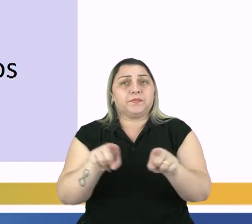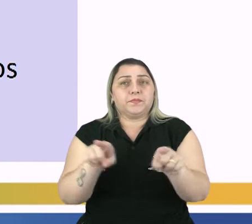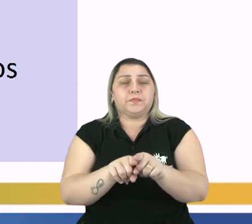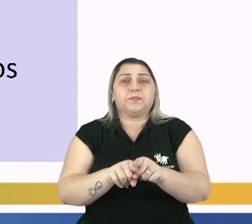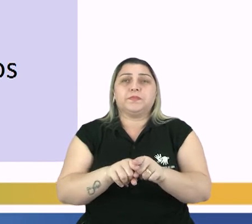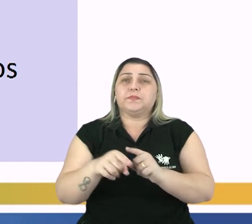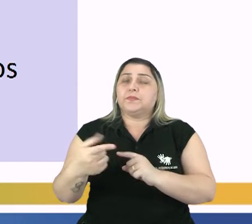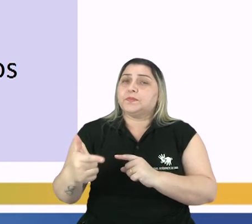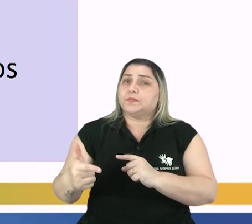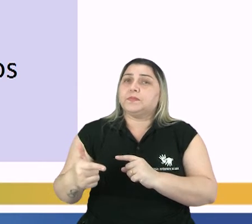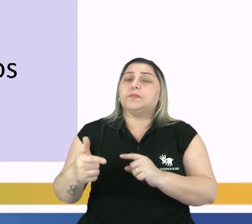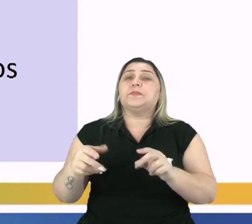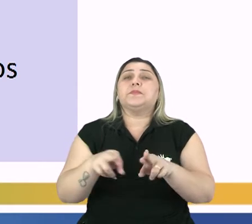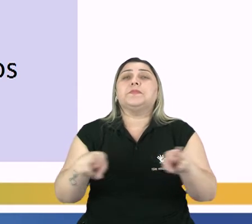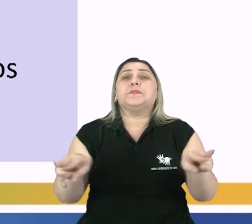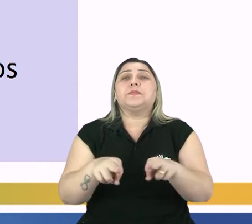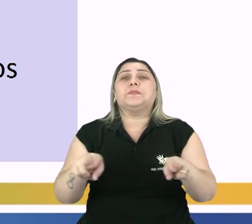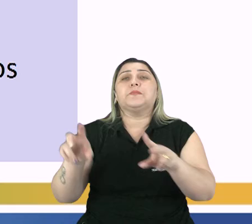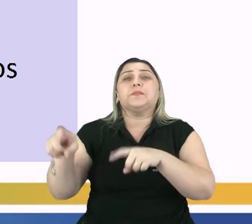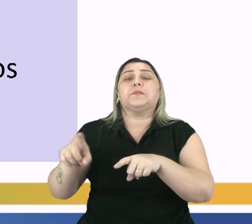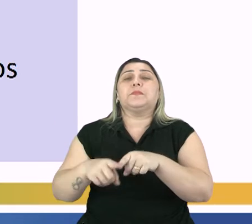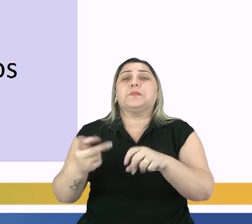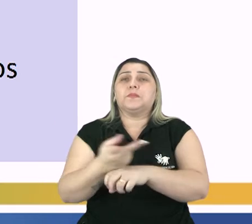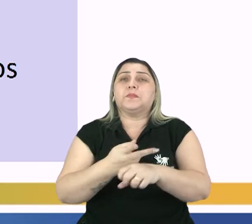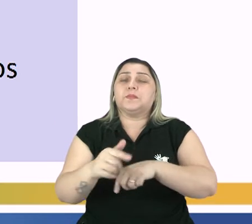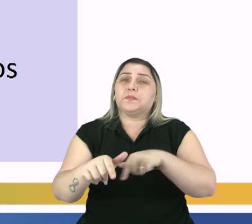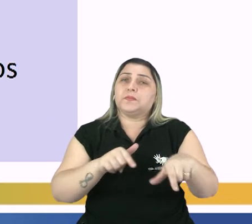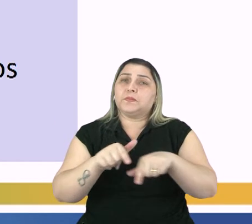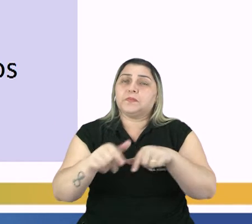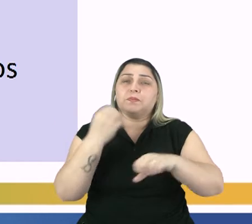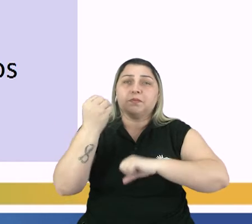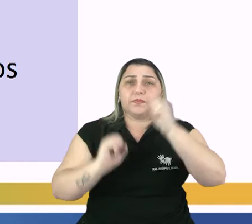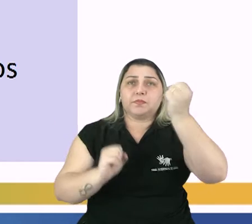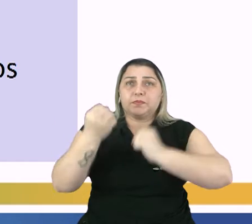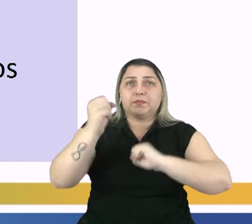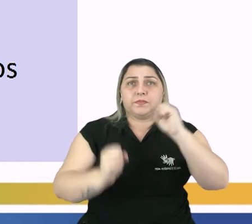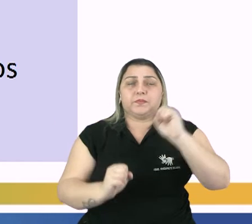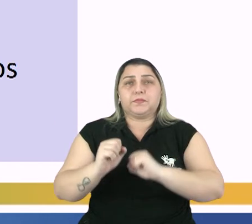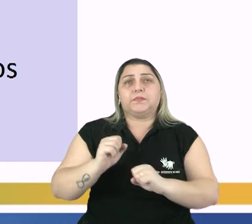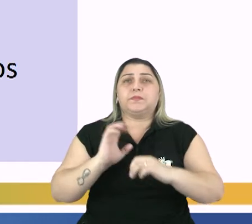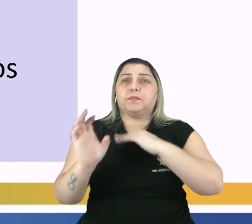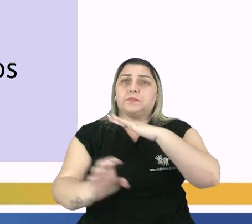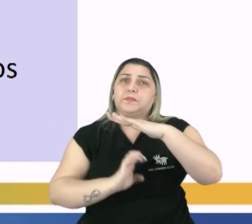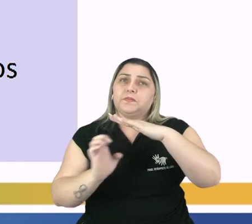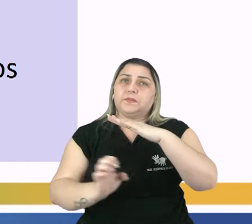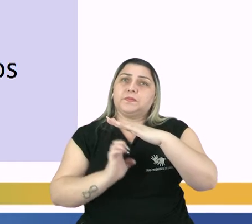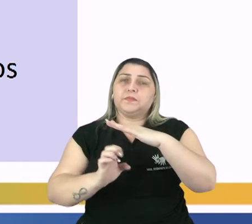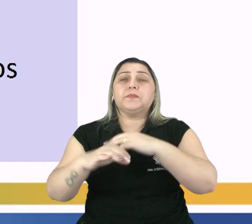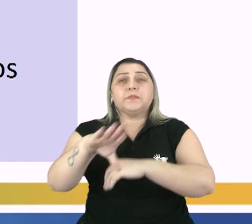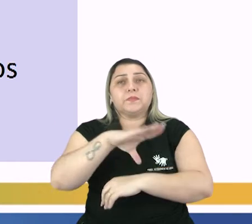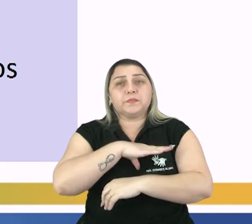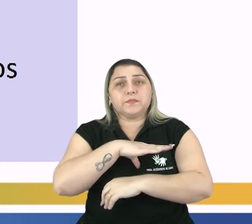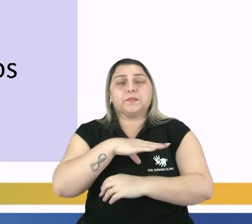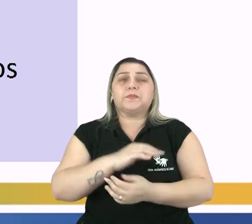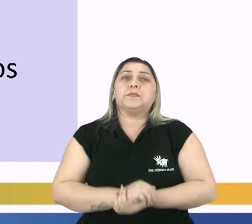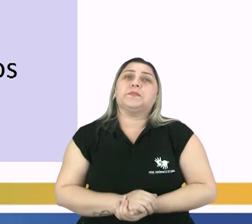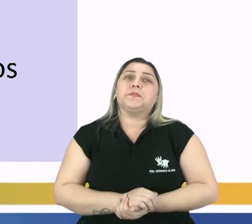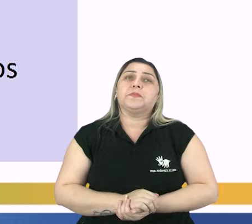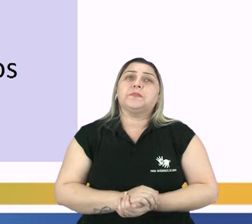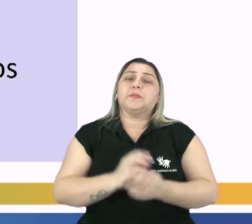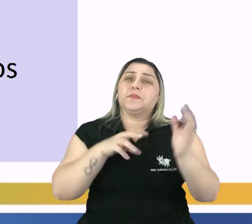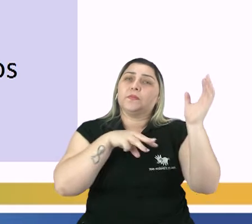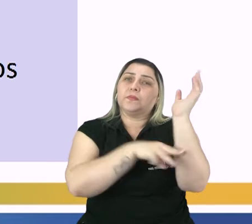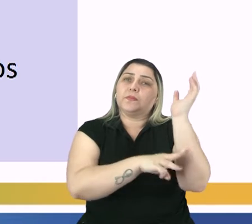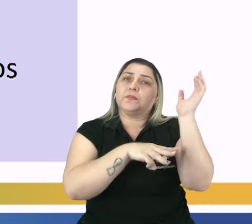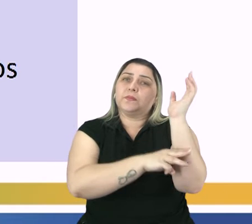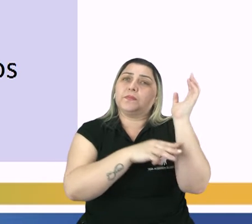não acompanhar o ritmo no campo, mas também em busca de trabalhar nessas indústrias, nessas empresas aí nas cidades. Então, o êxodo